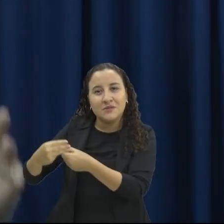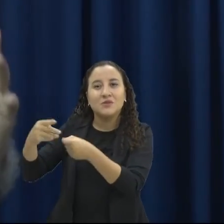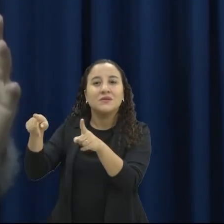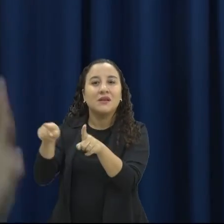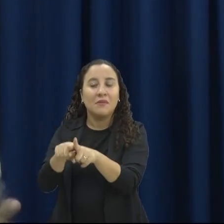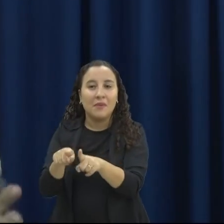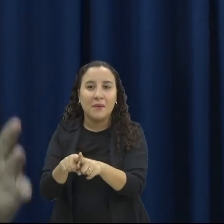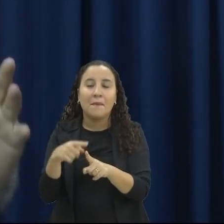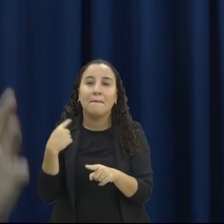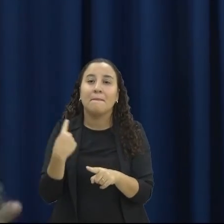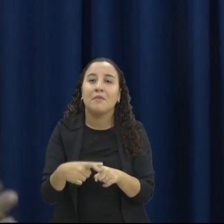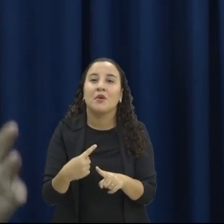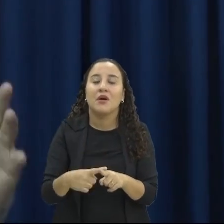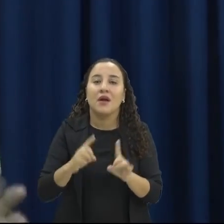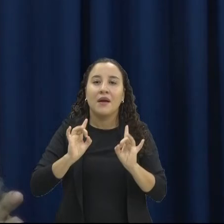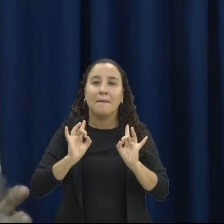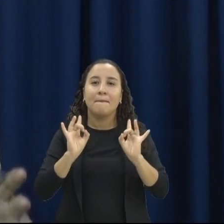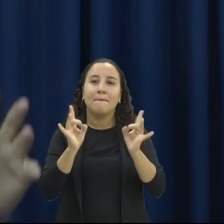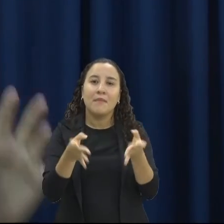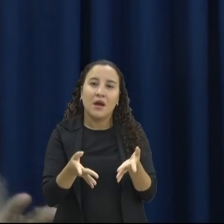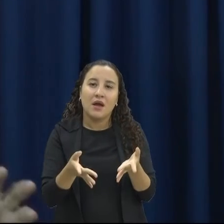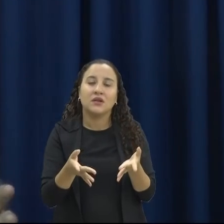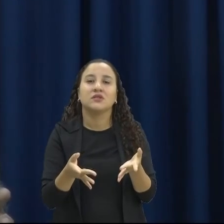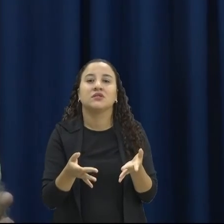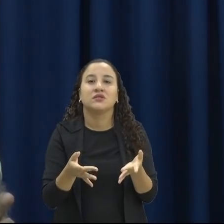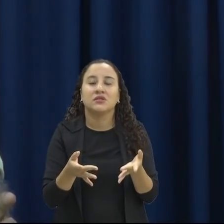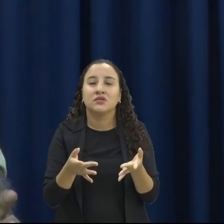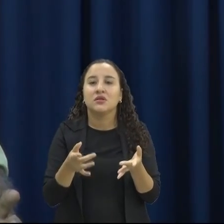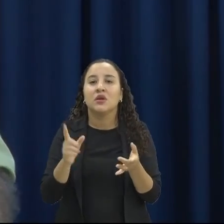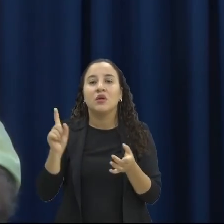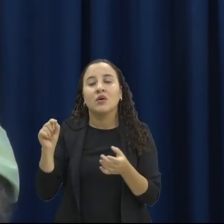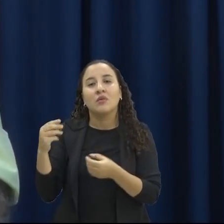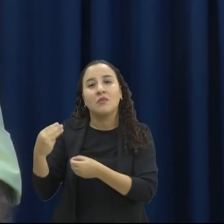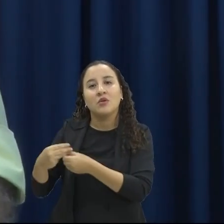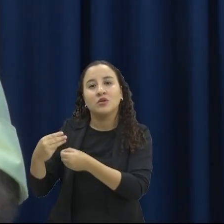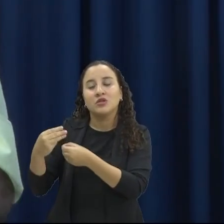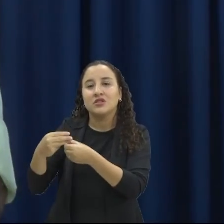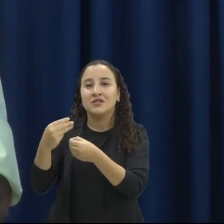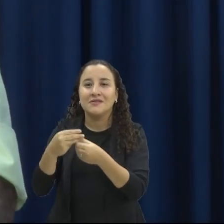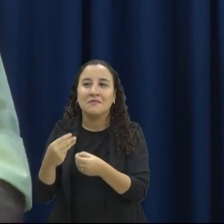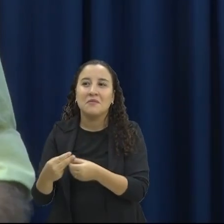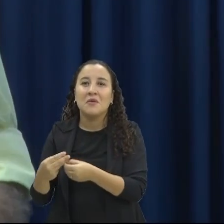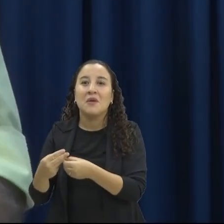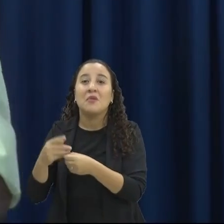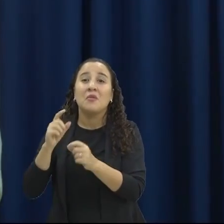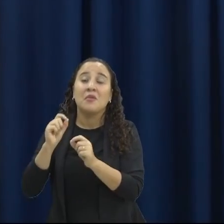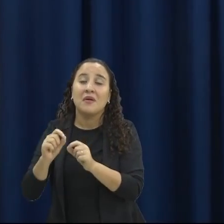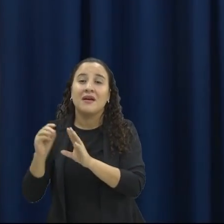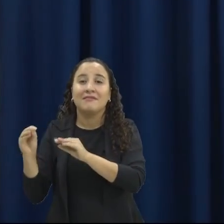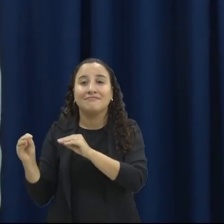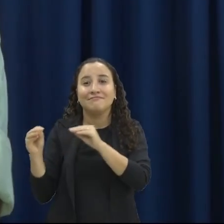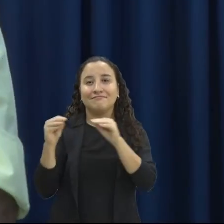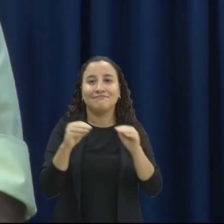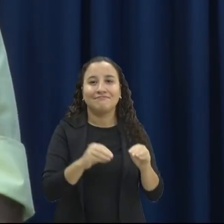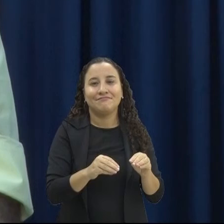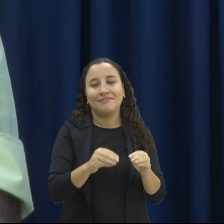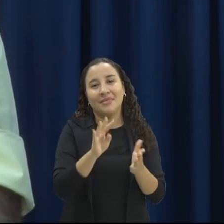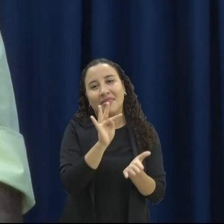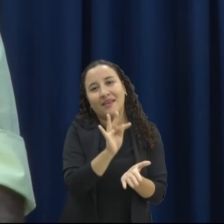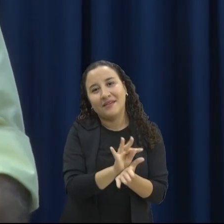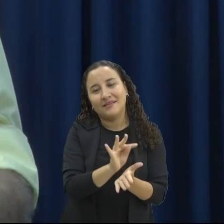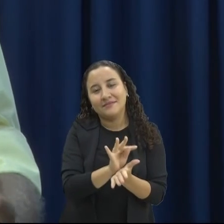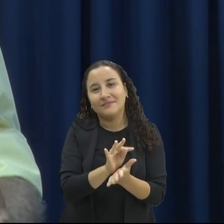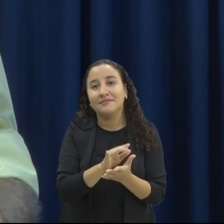Trabalhadores abandonou a saúde pública no interior do estado. E todos, para salvarem suas vidas, teve que vir para